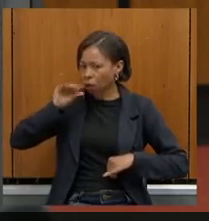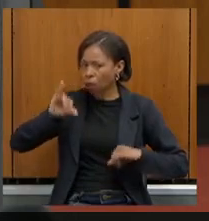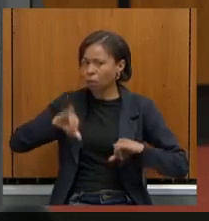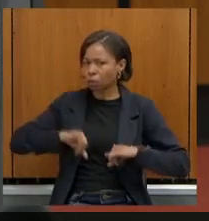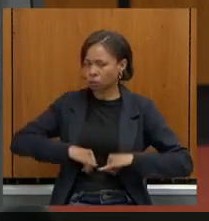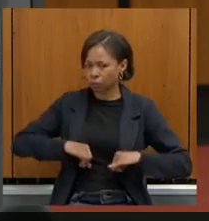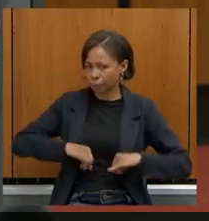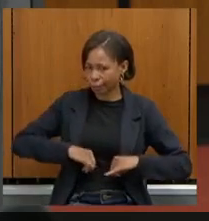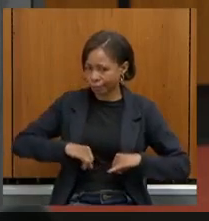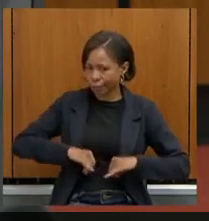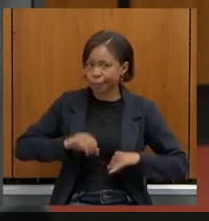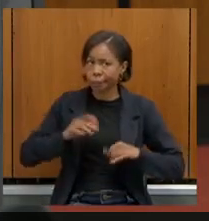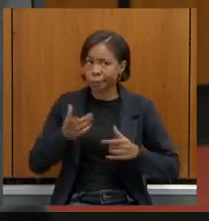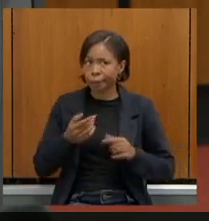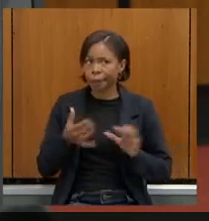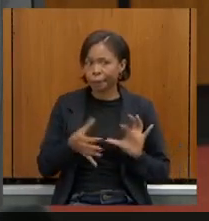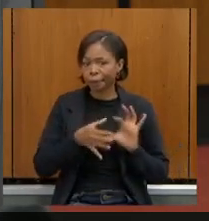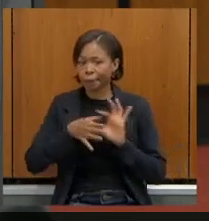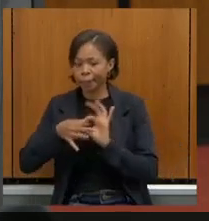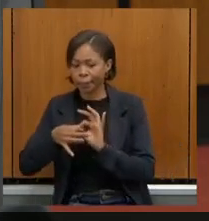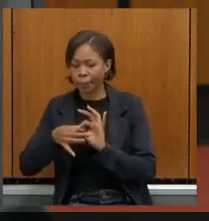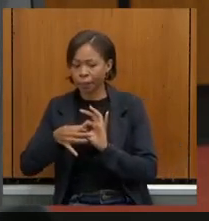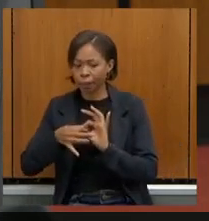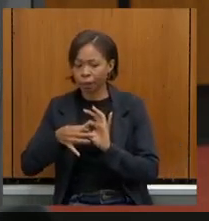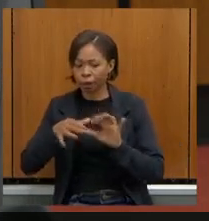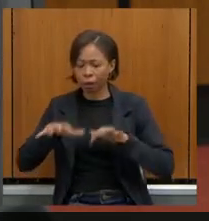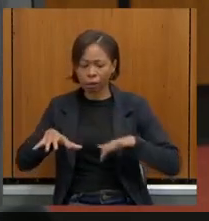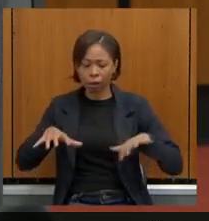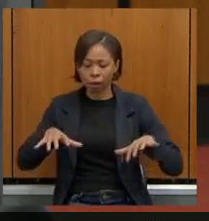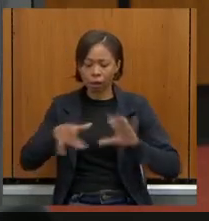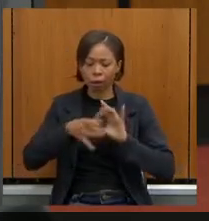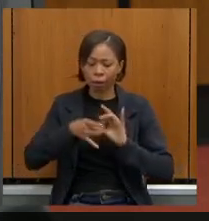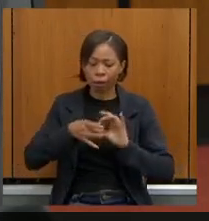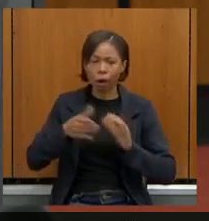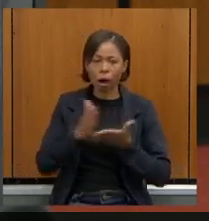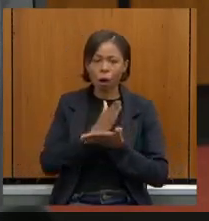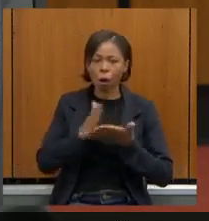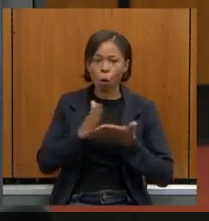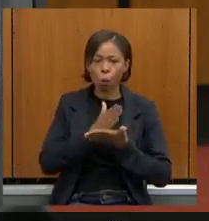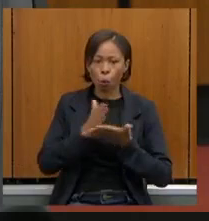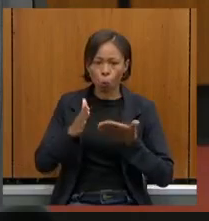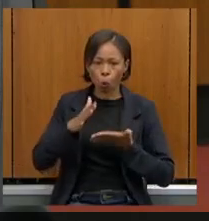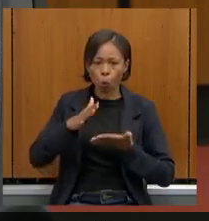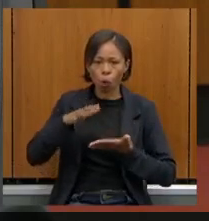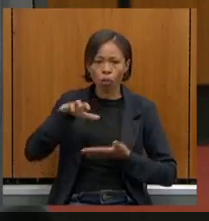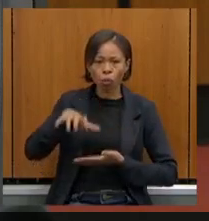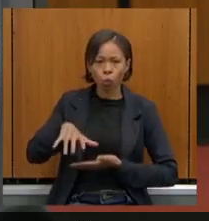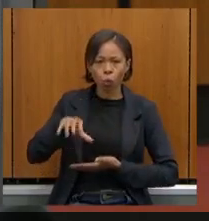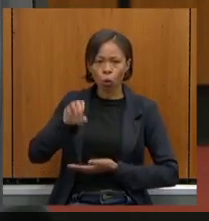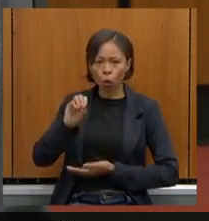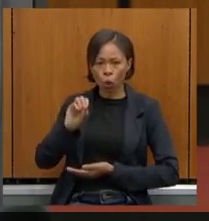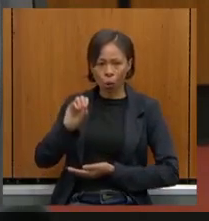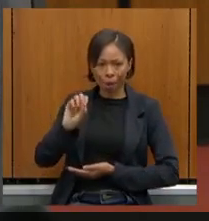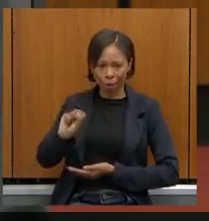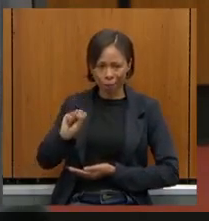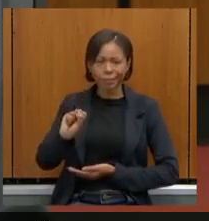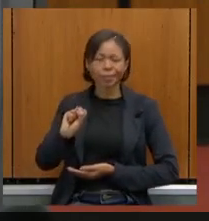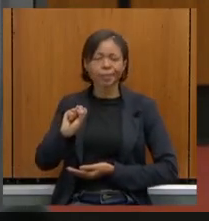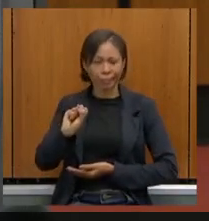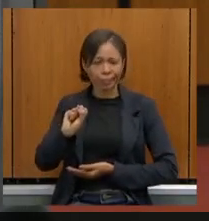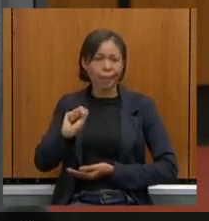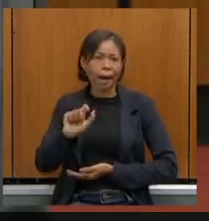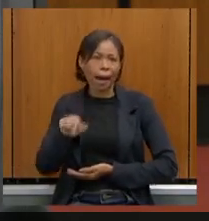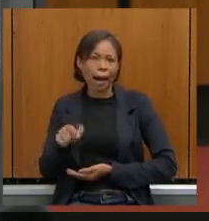que uniu, mas não uniu, uns que são da OS, depois junta para cá, que tem um plano que não pode